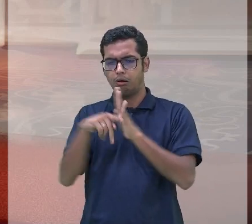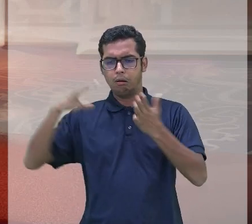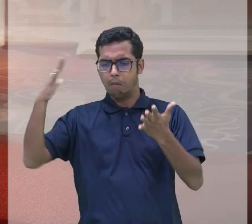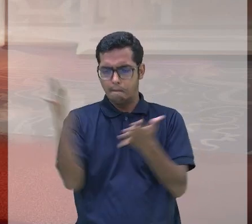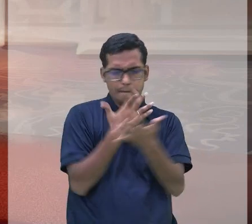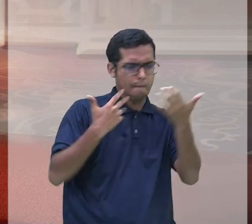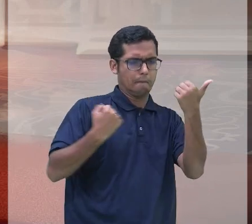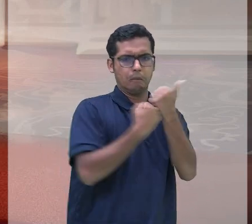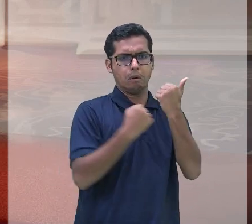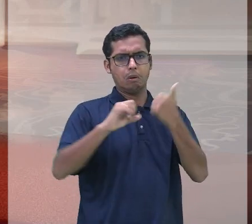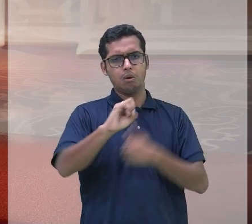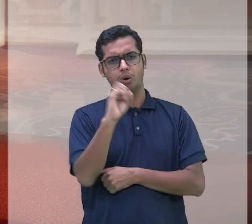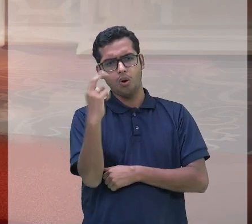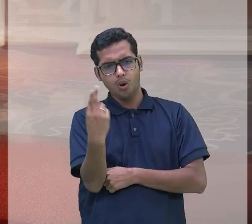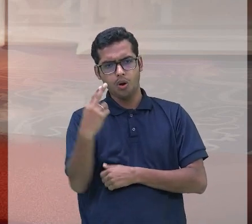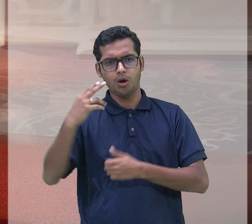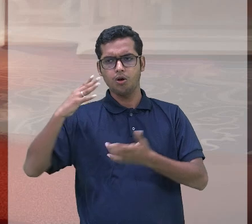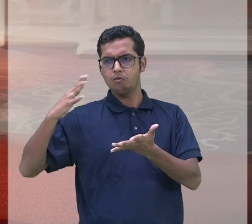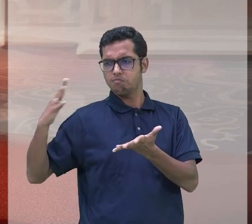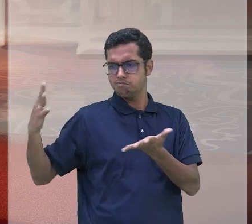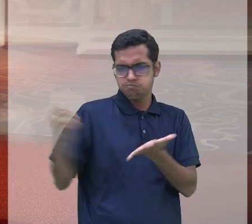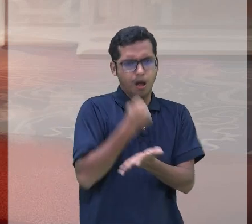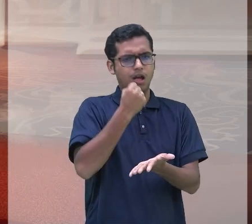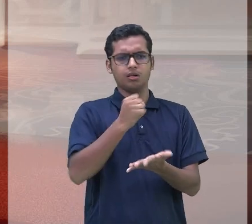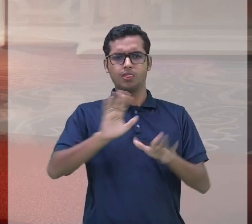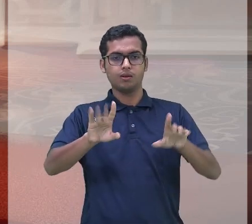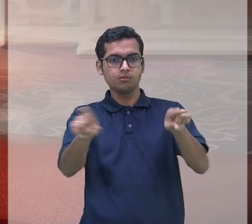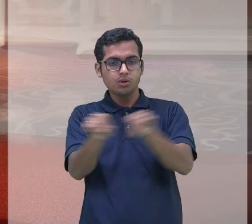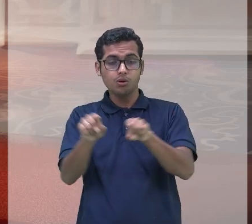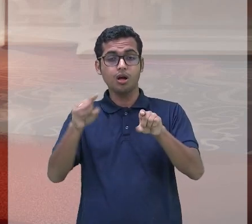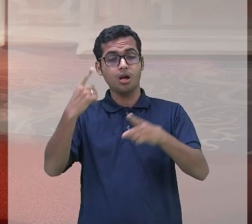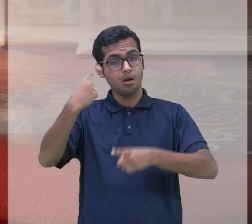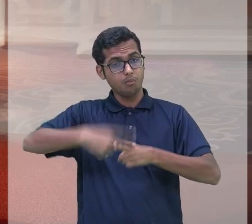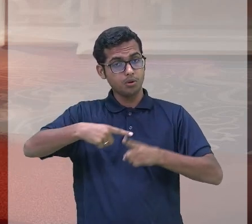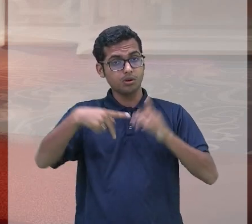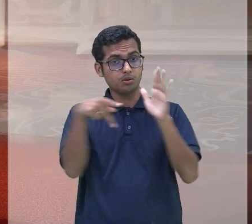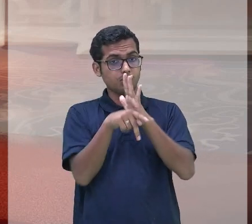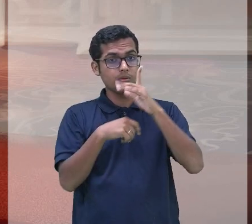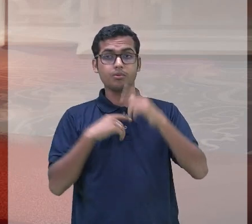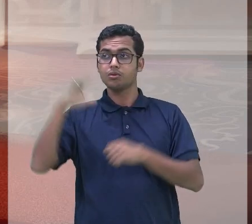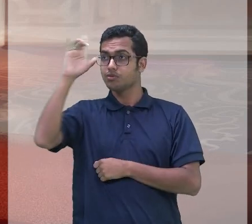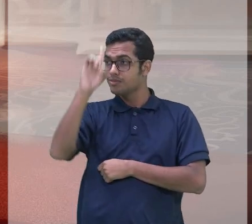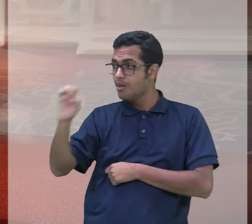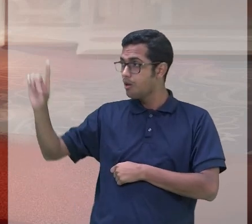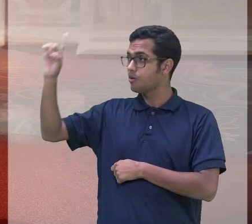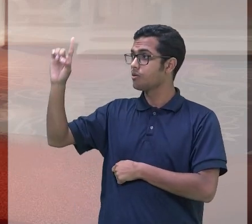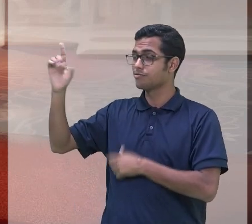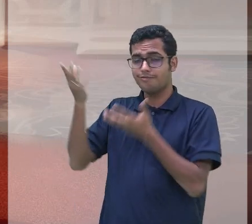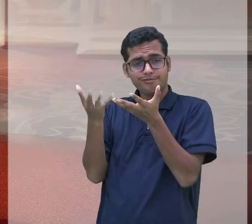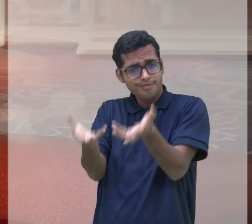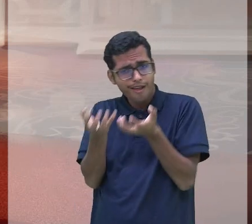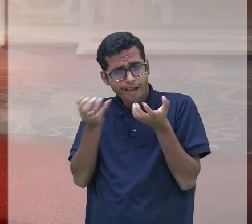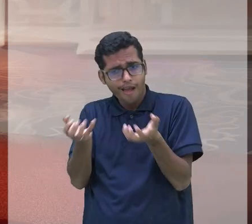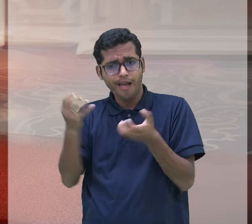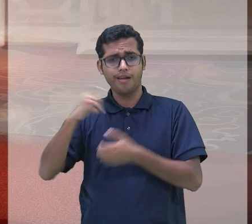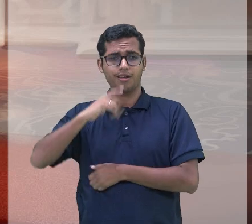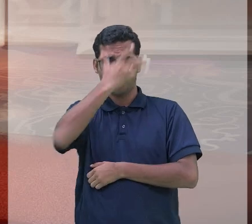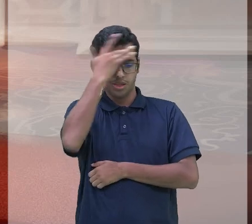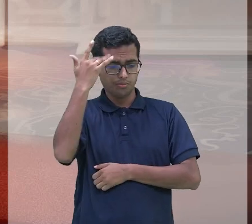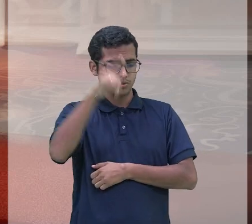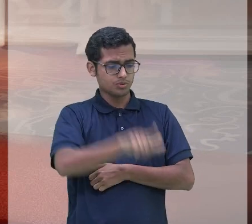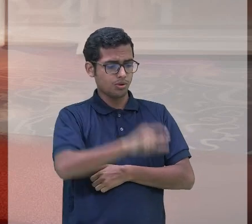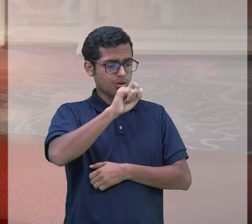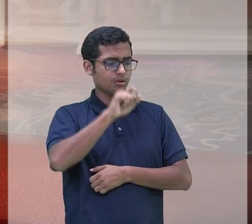ele é rei porque Deus quer que ele seja rei. E o pensamento dogmático daquele momento explicava